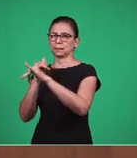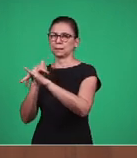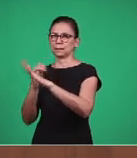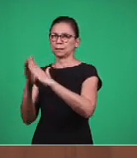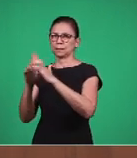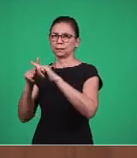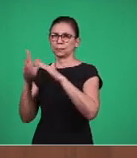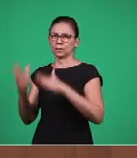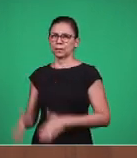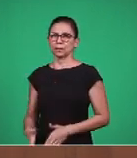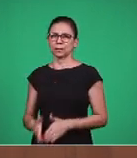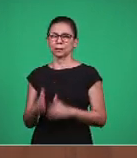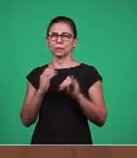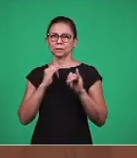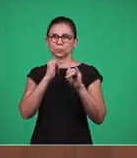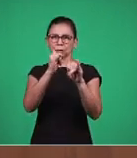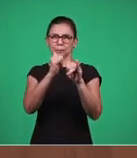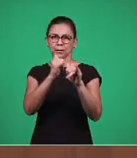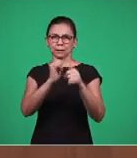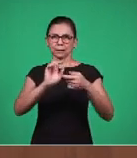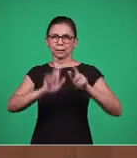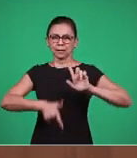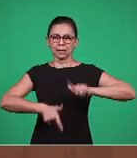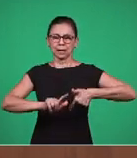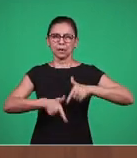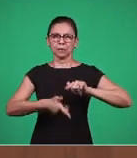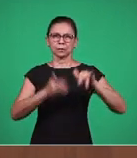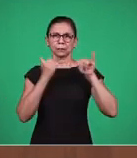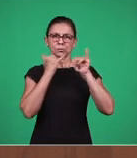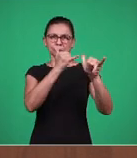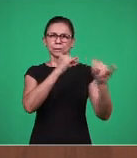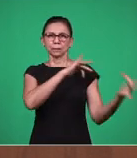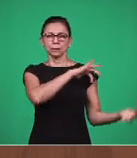que tocam para Israel, trombetas que tocam para o mundo.